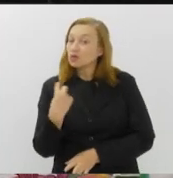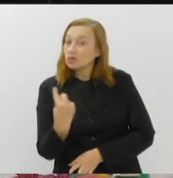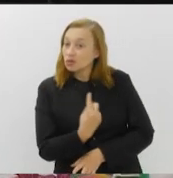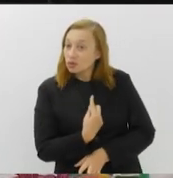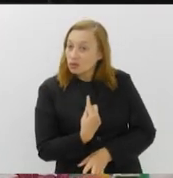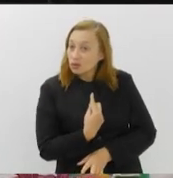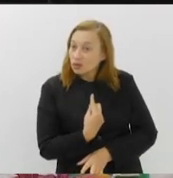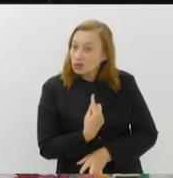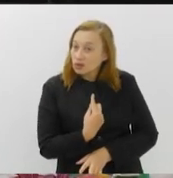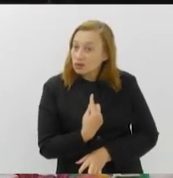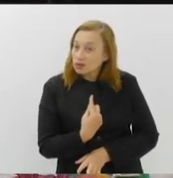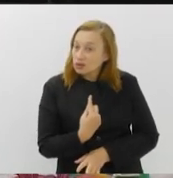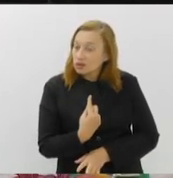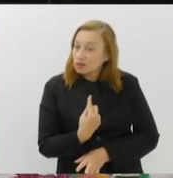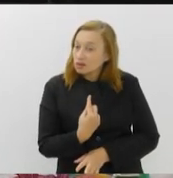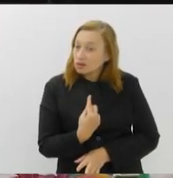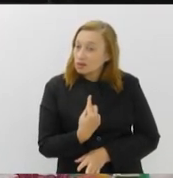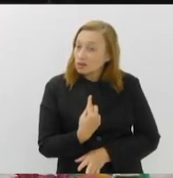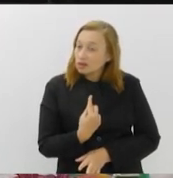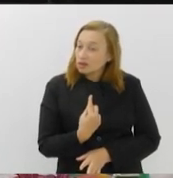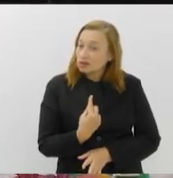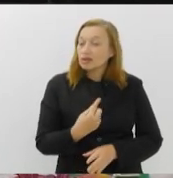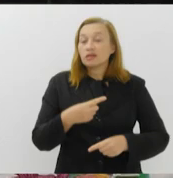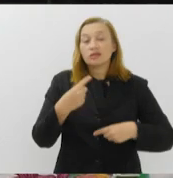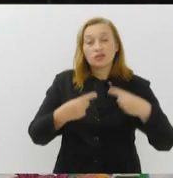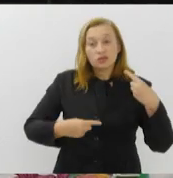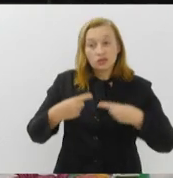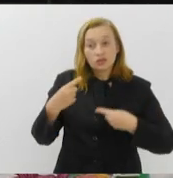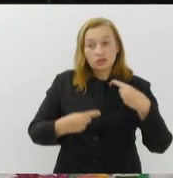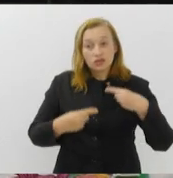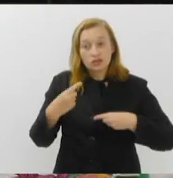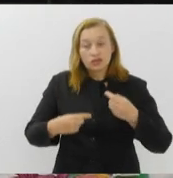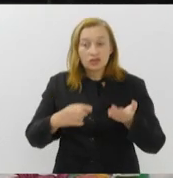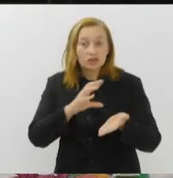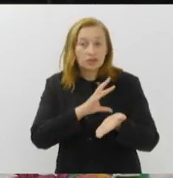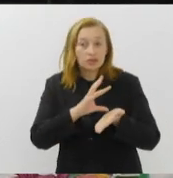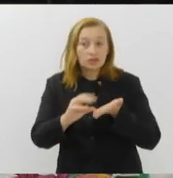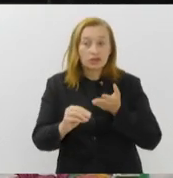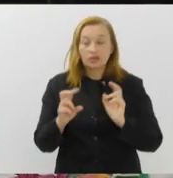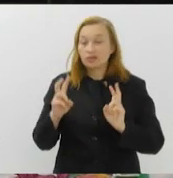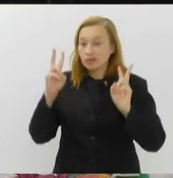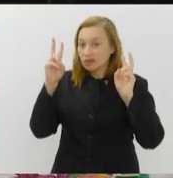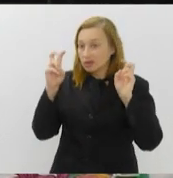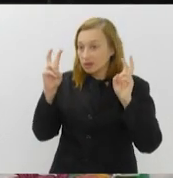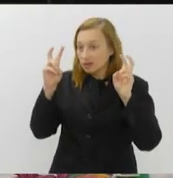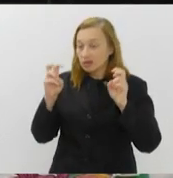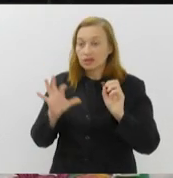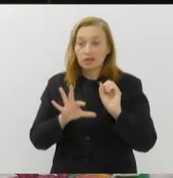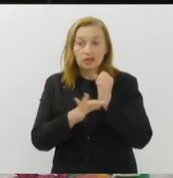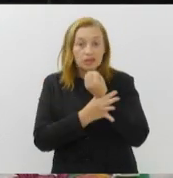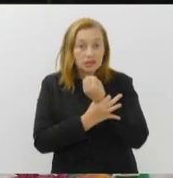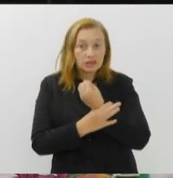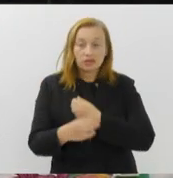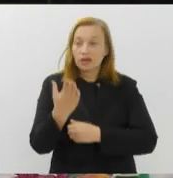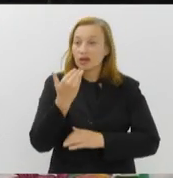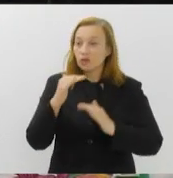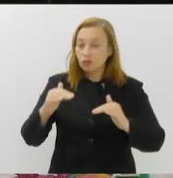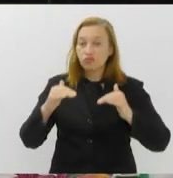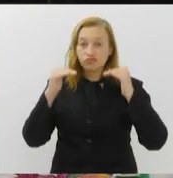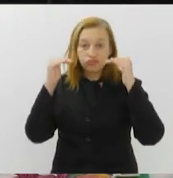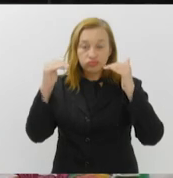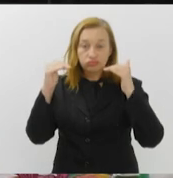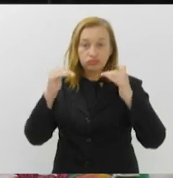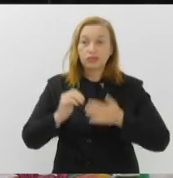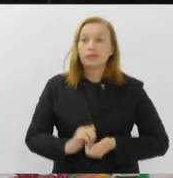devemos pautar, debater sobre esse tema da segurança e da soberania